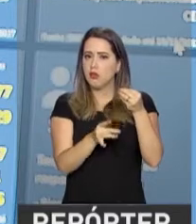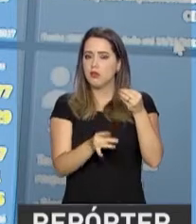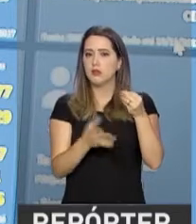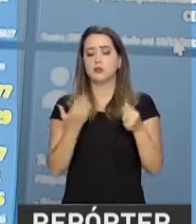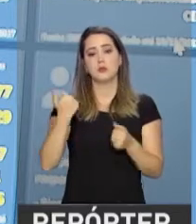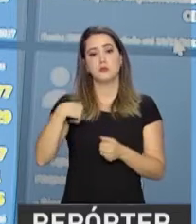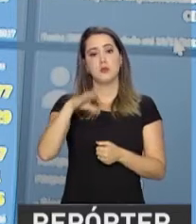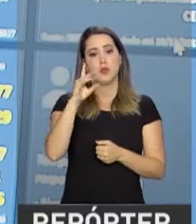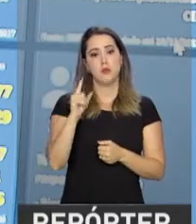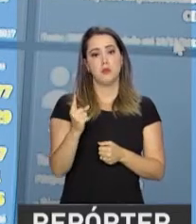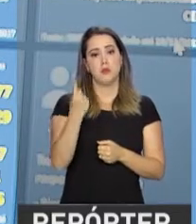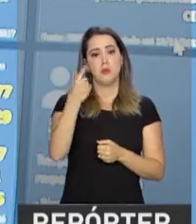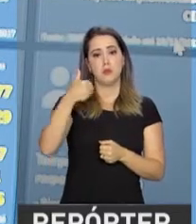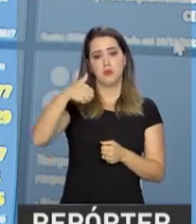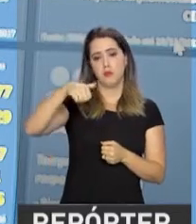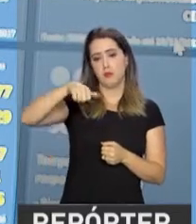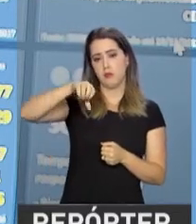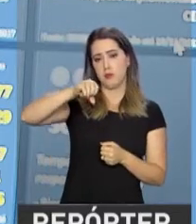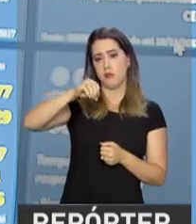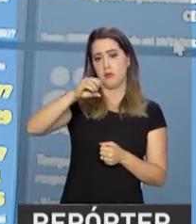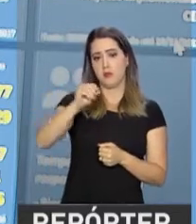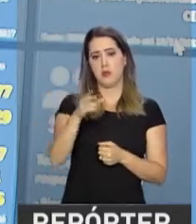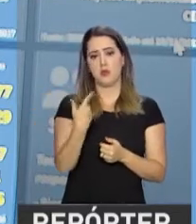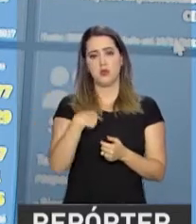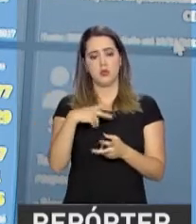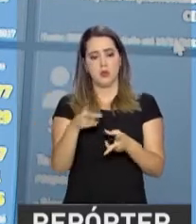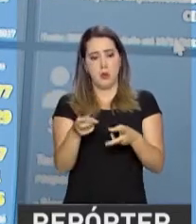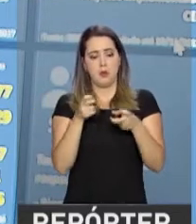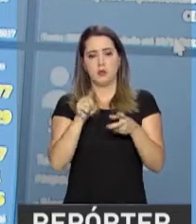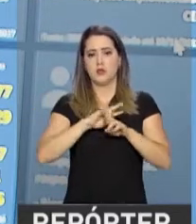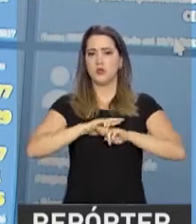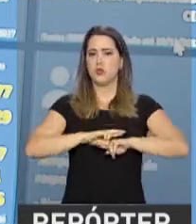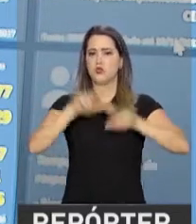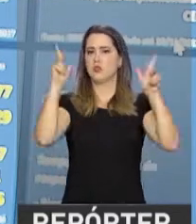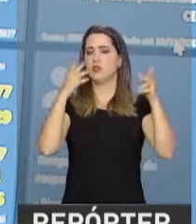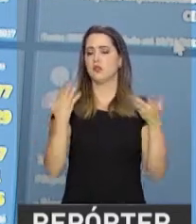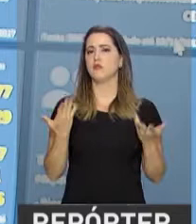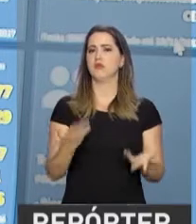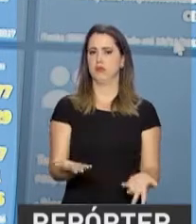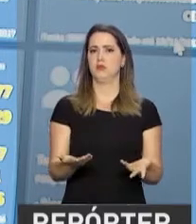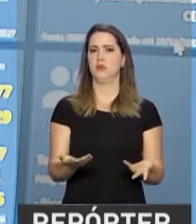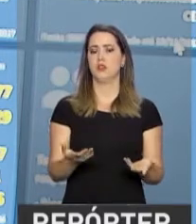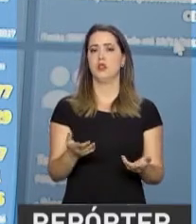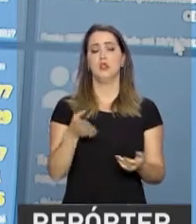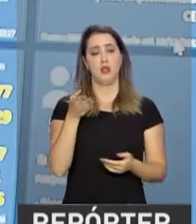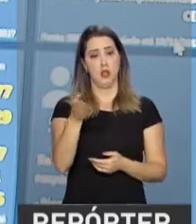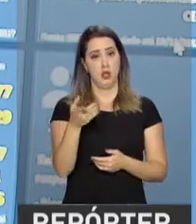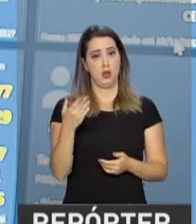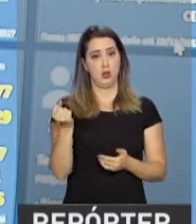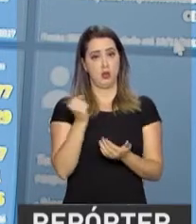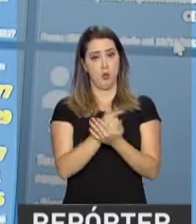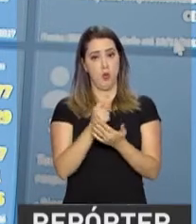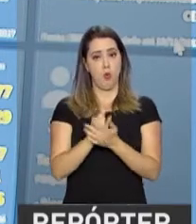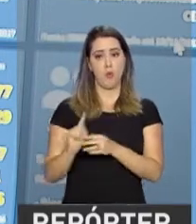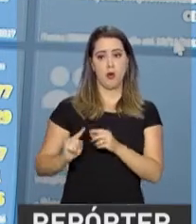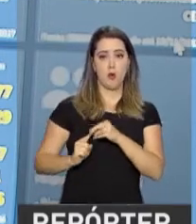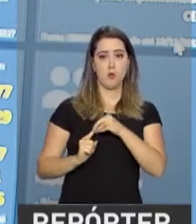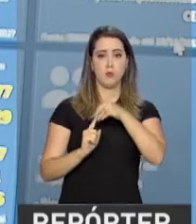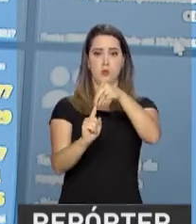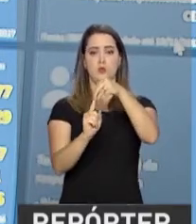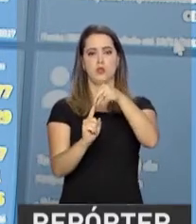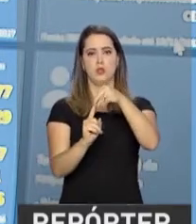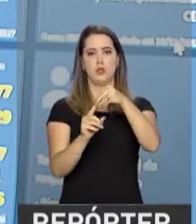mais de 1900 caracterizações diferentes e neste modelo da compra centralizada pelo